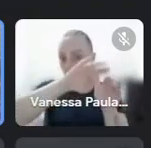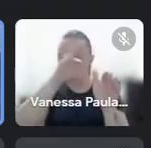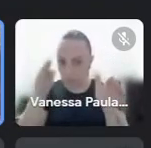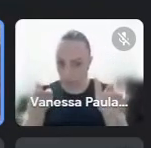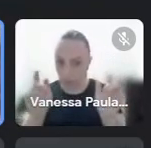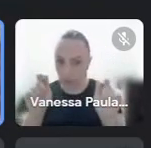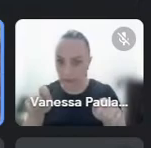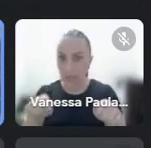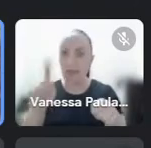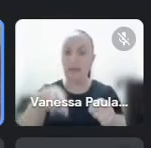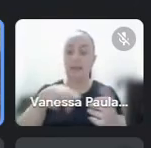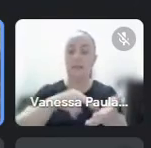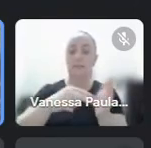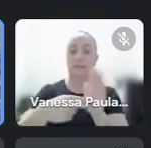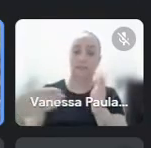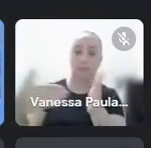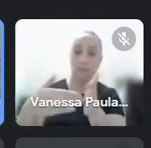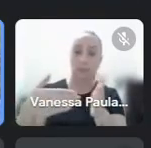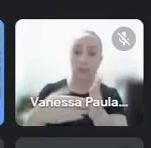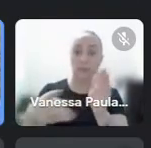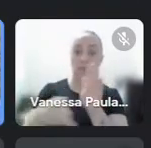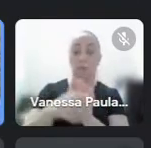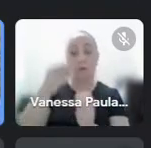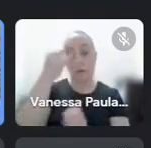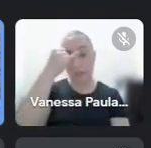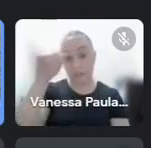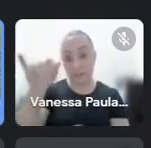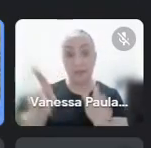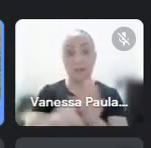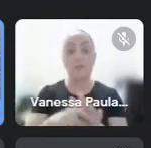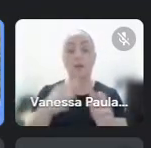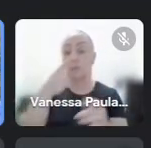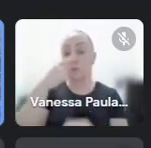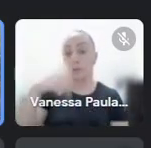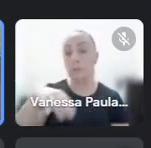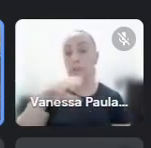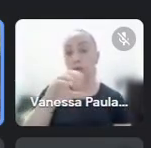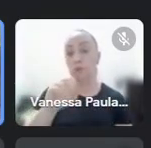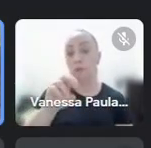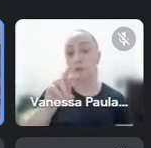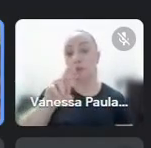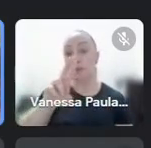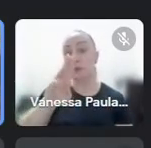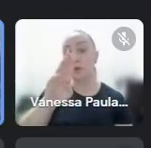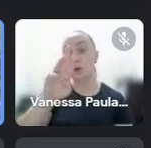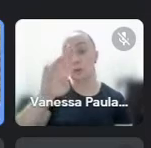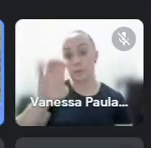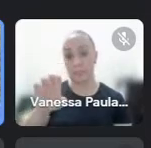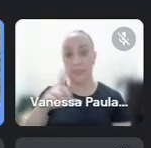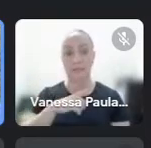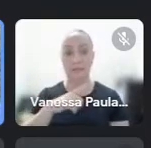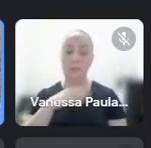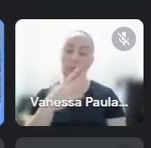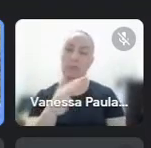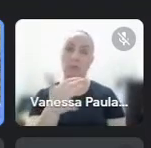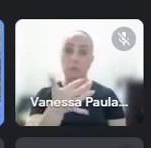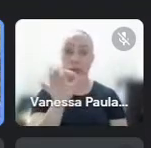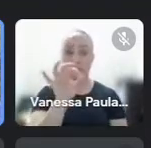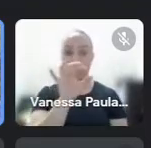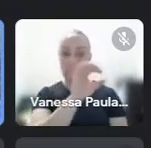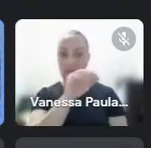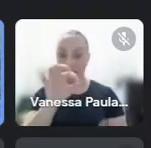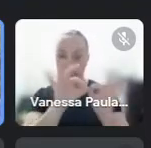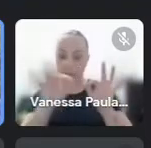uma barragem de contenção de rejeito de cobre, que está a aproximadamente 100 metros da beira do rio.